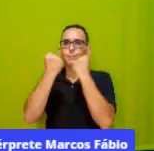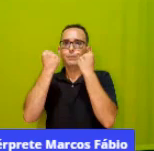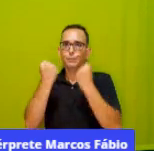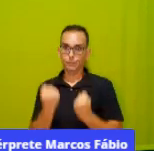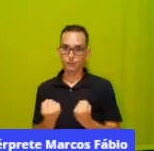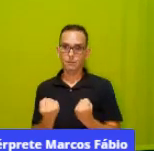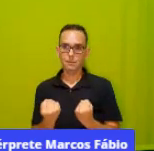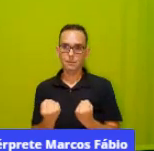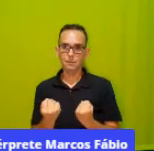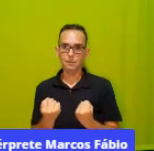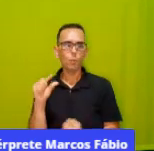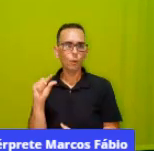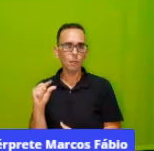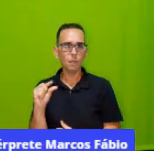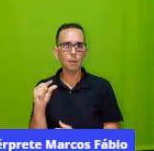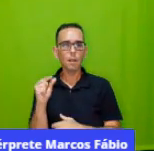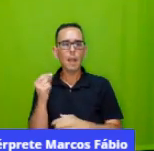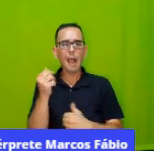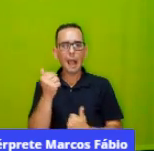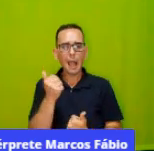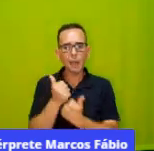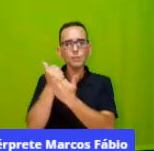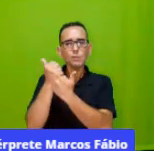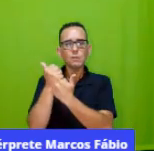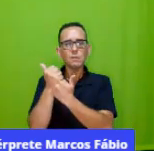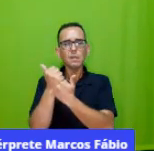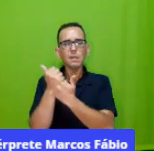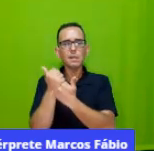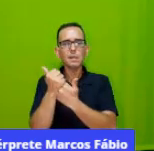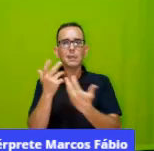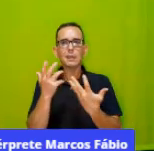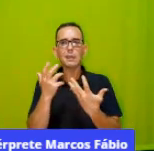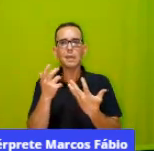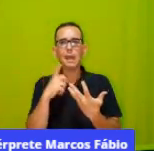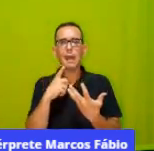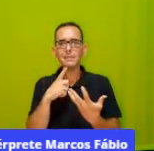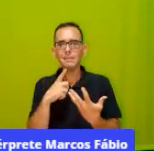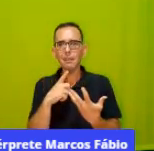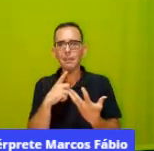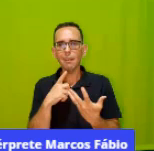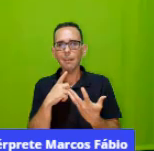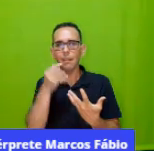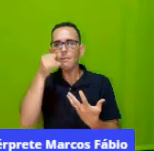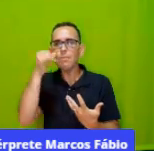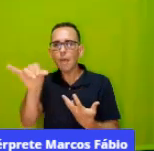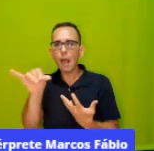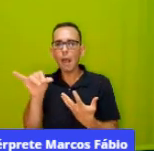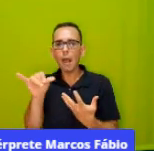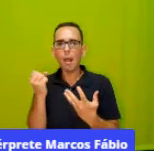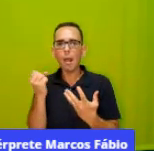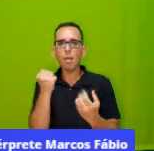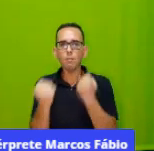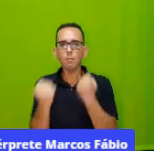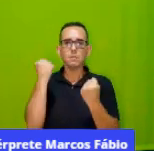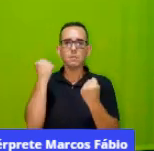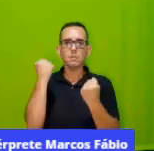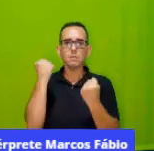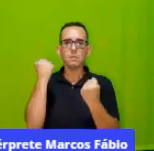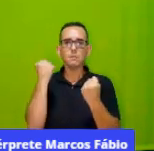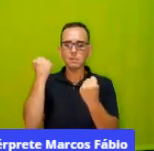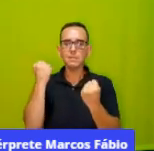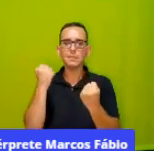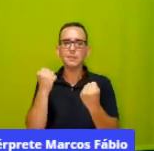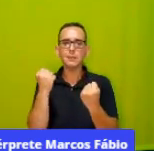né? Então, ele vai fazer um contrapeso. Então, ele ajuda a minimizar esses